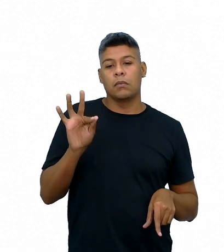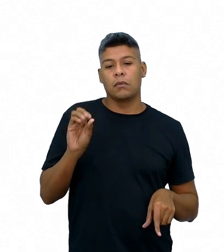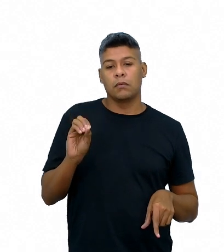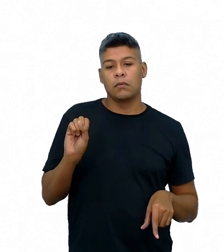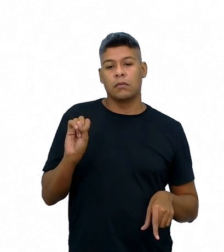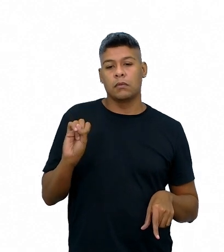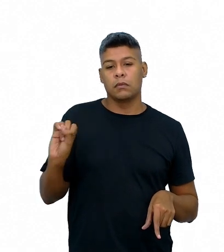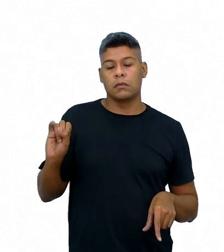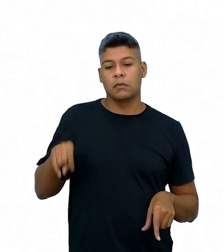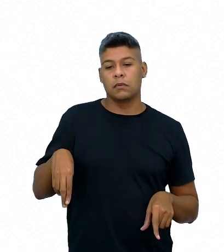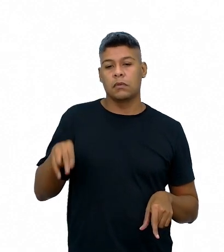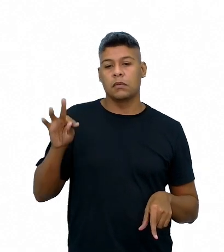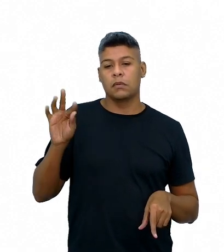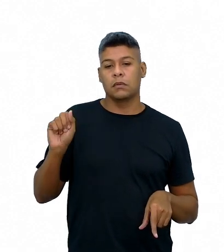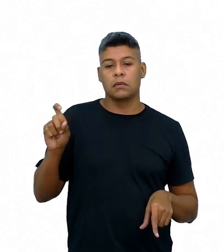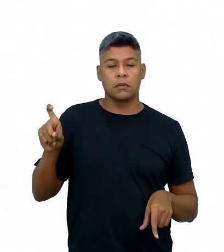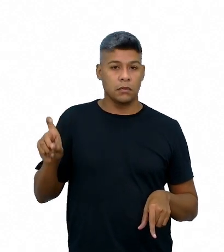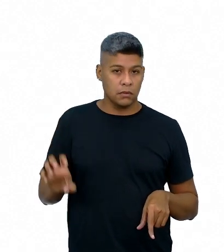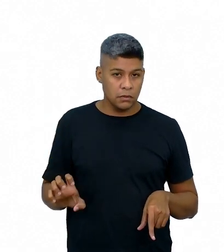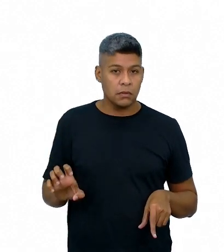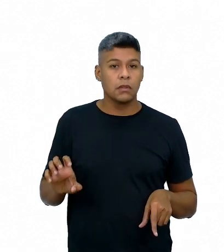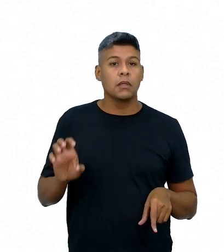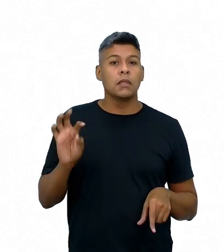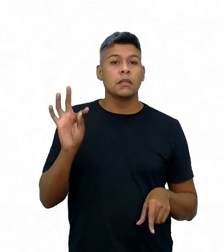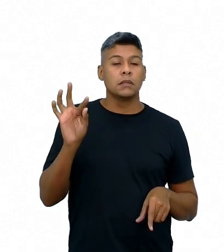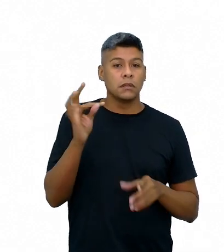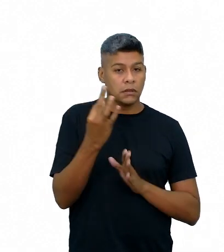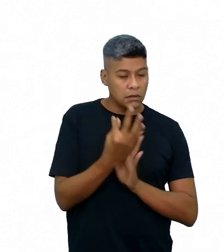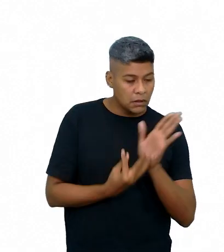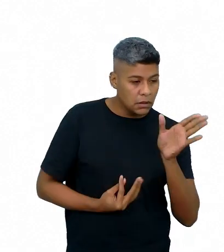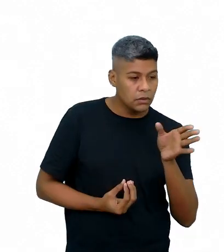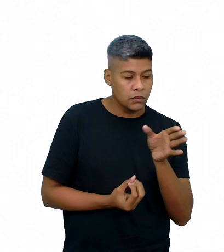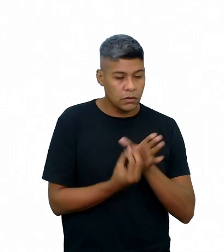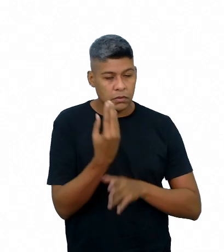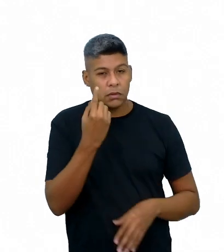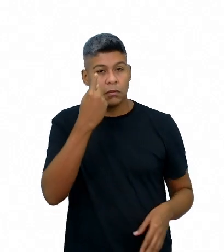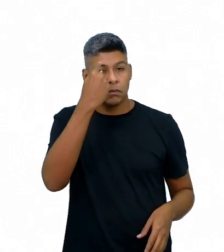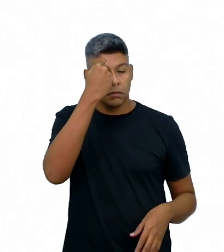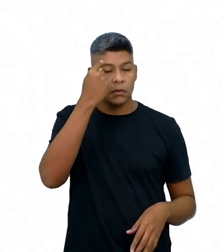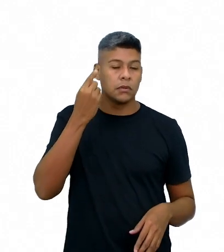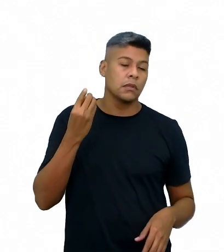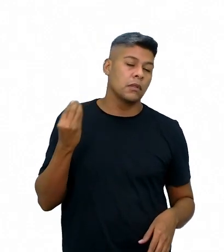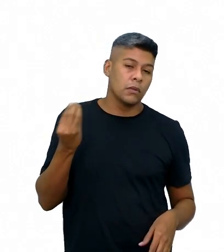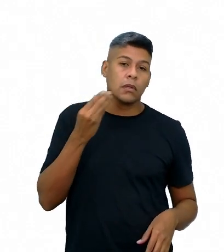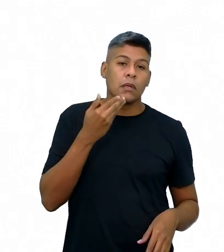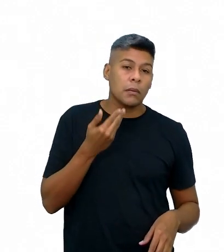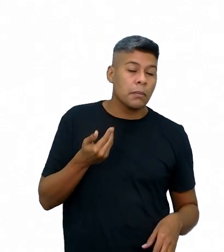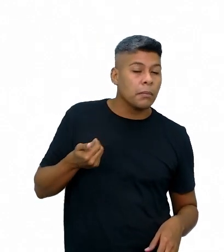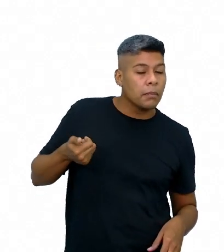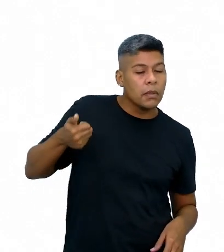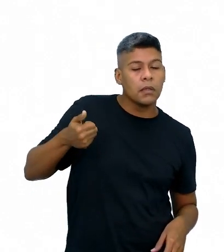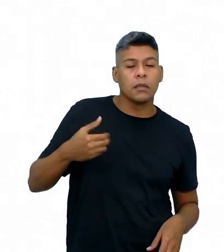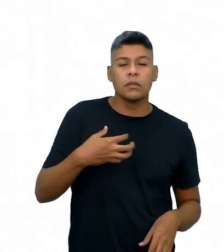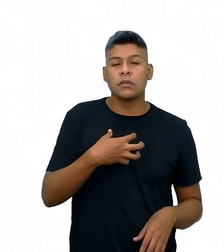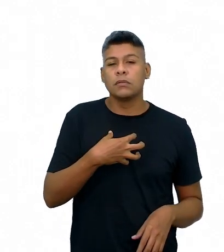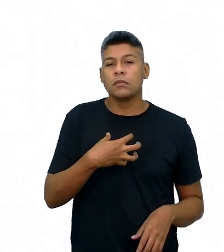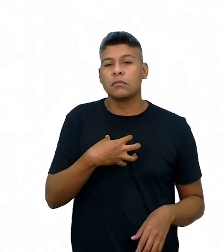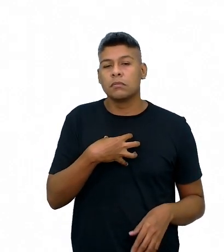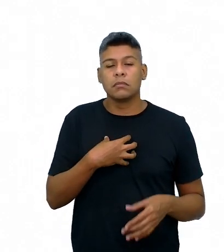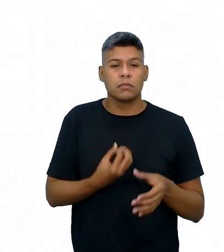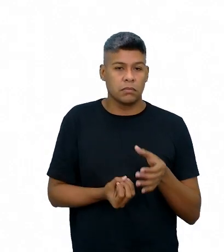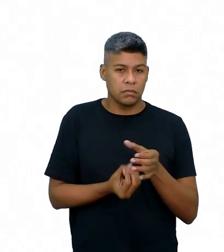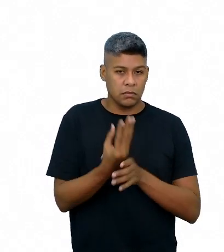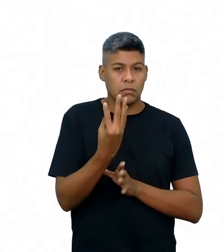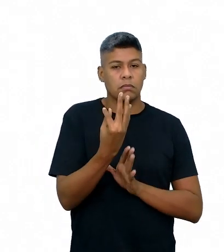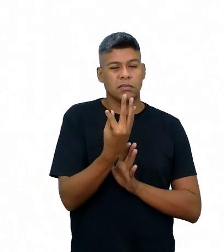palavras, as partes de um texto e assim por diante, na construção, pensar na melhor maneira de se